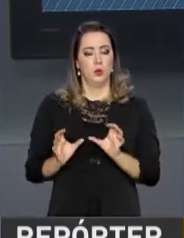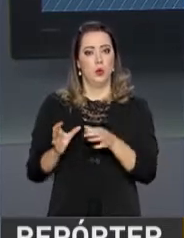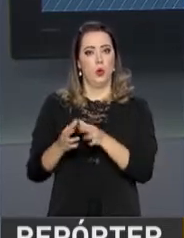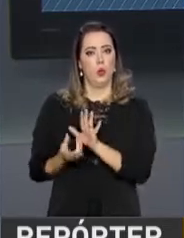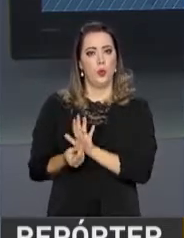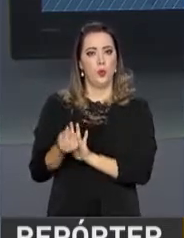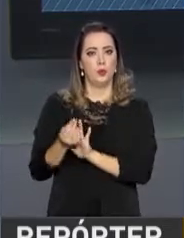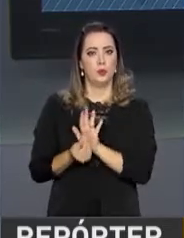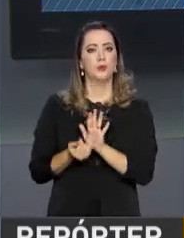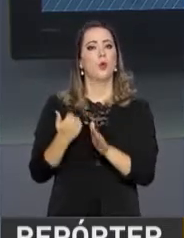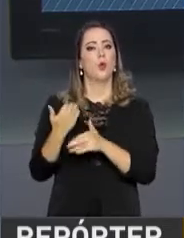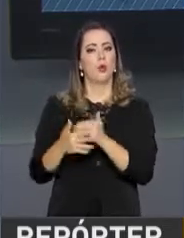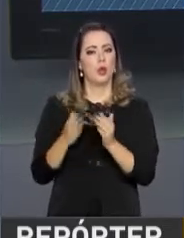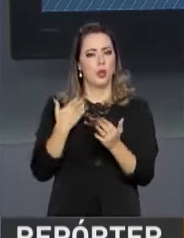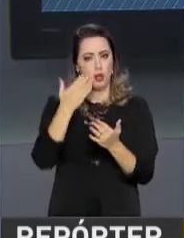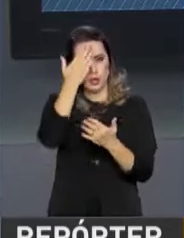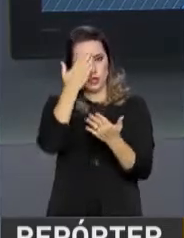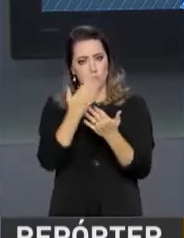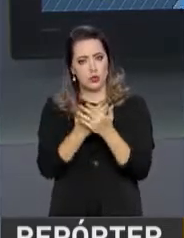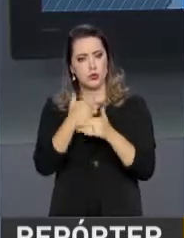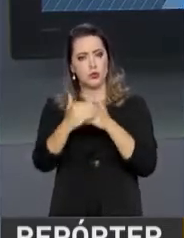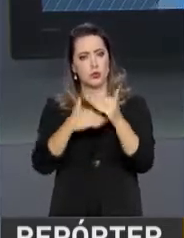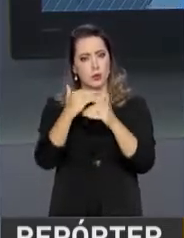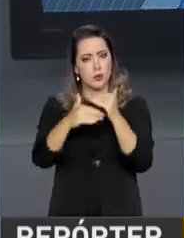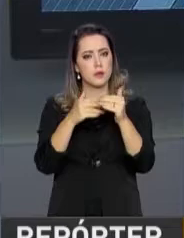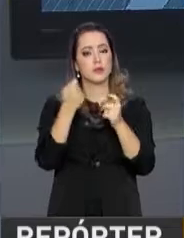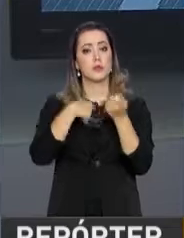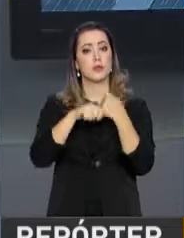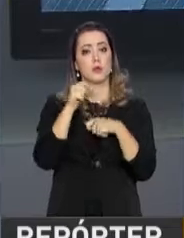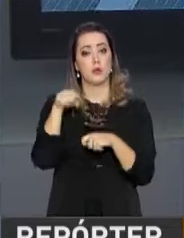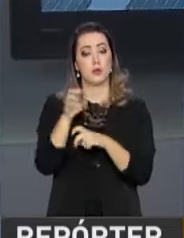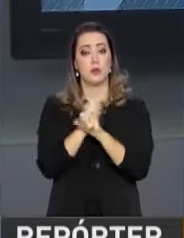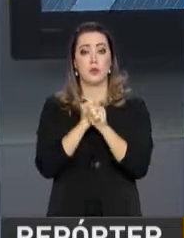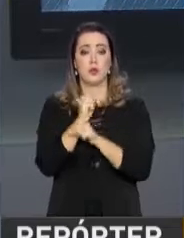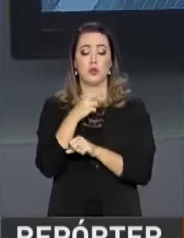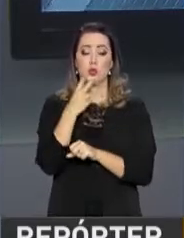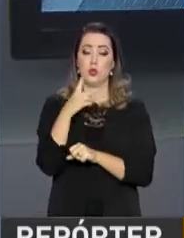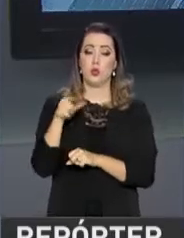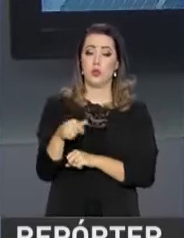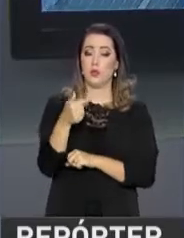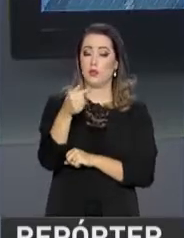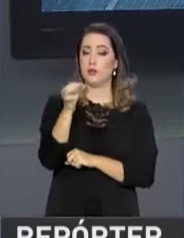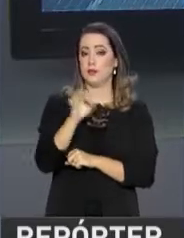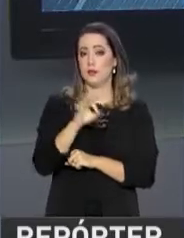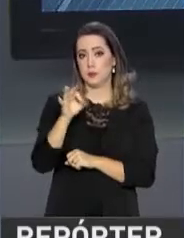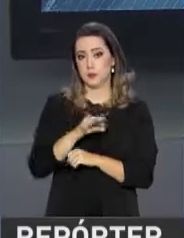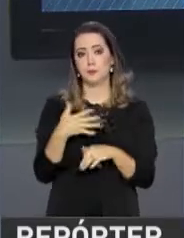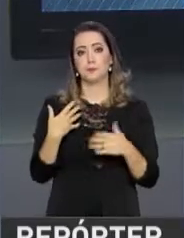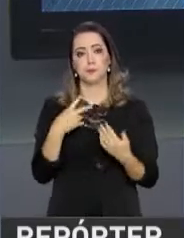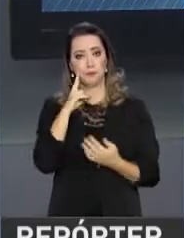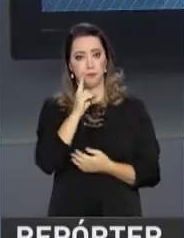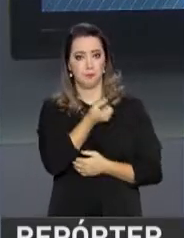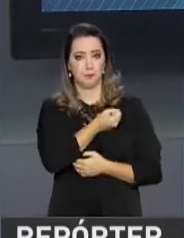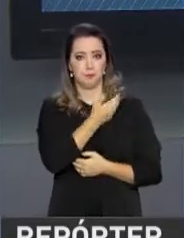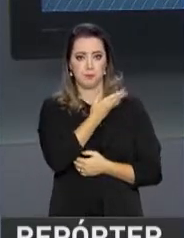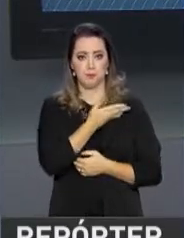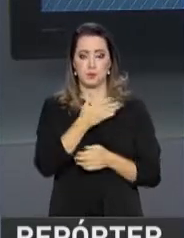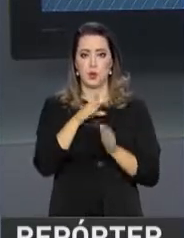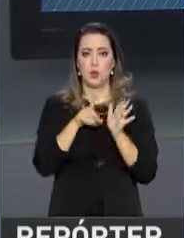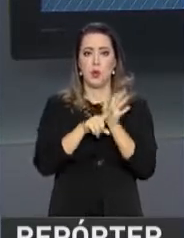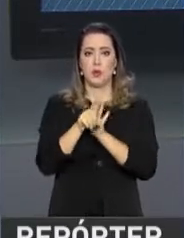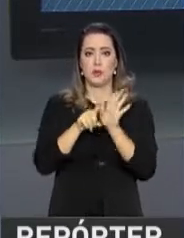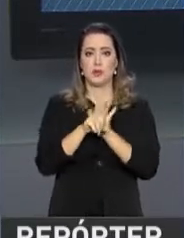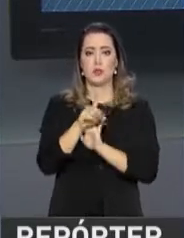de crescimento da economia neste ano em 2,70%. Os números estão no boletim Focus do Banco Central.